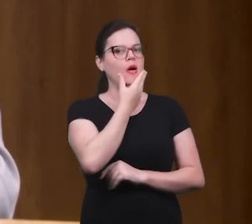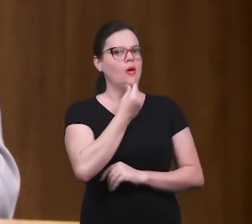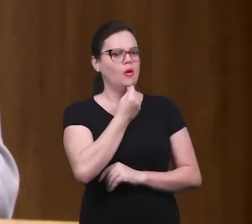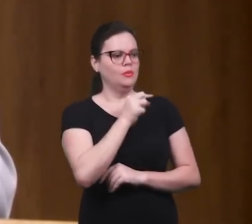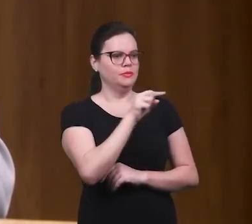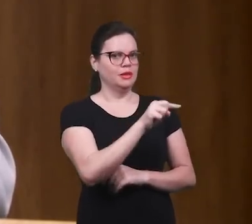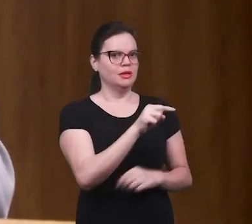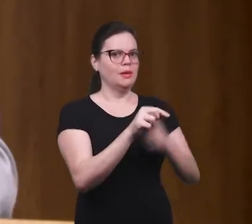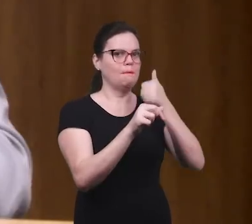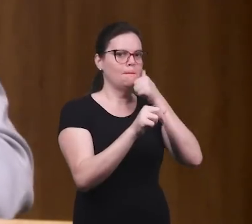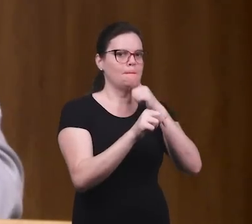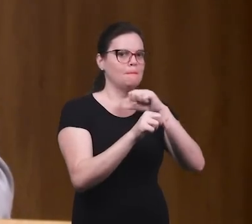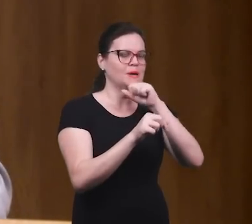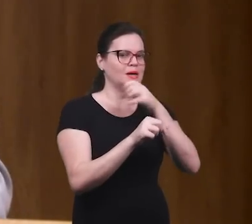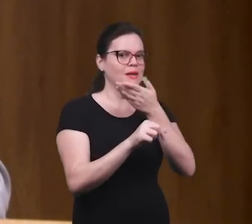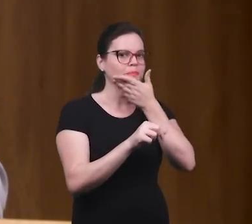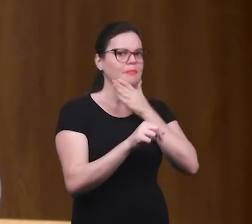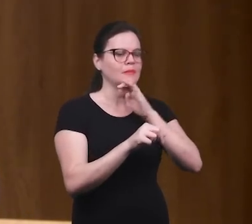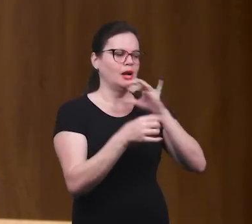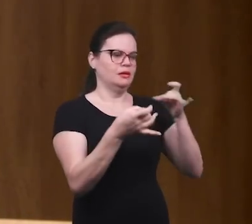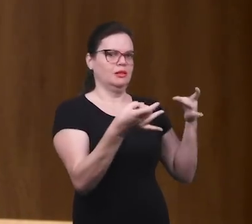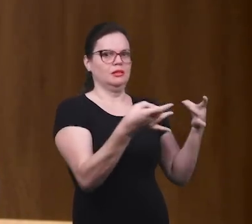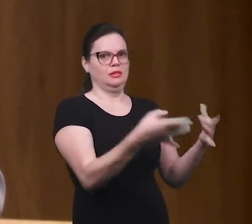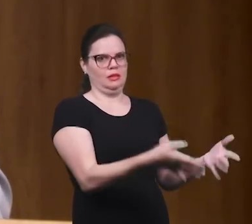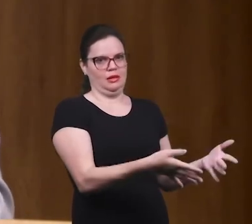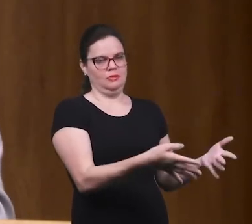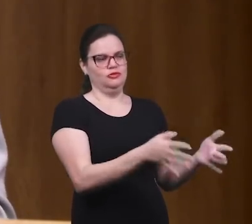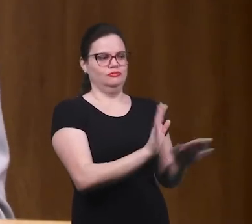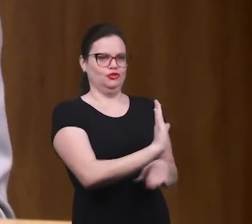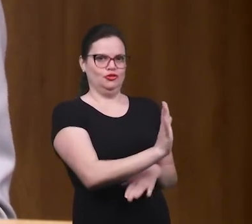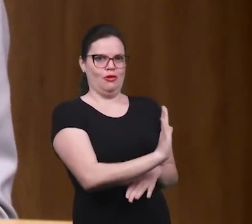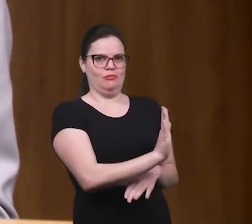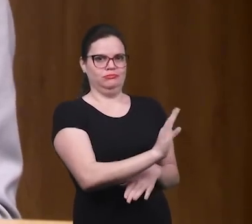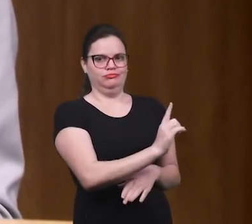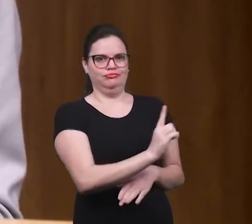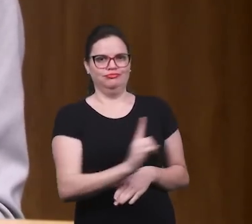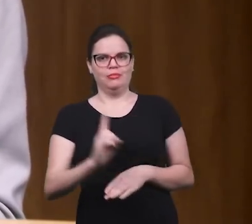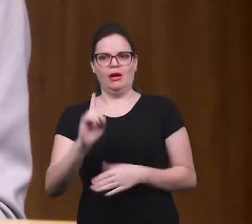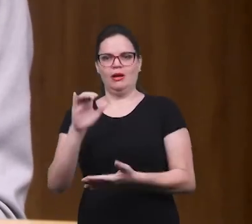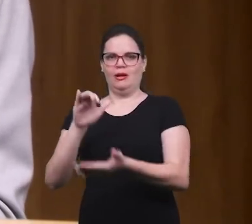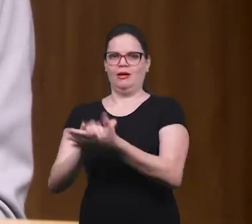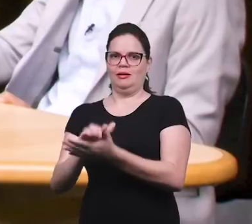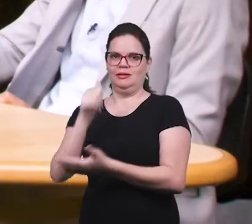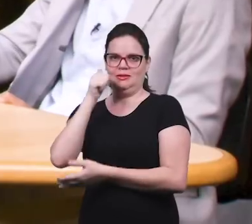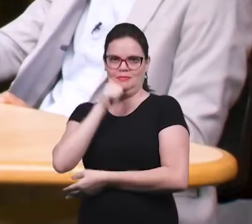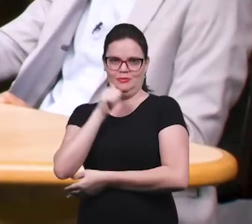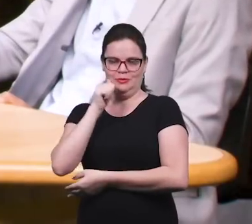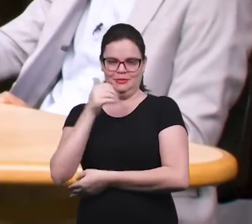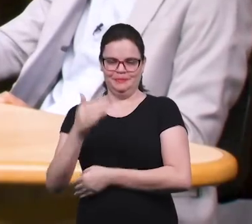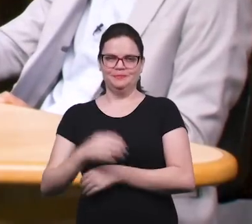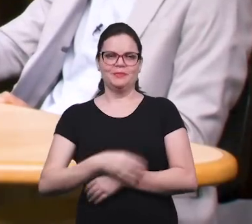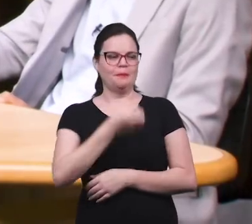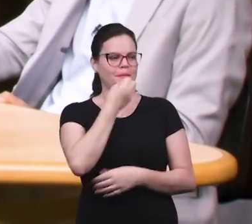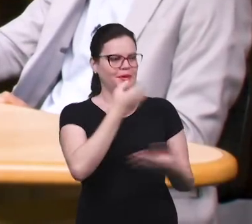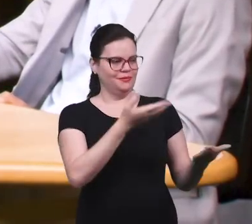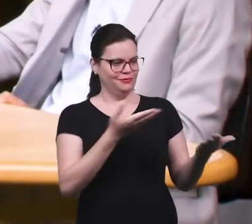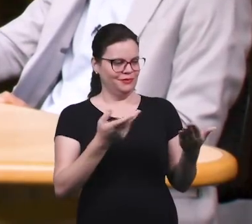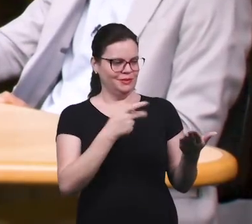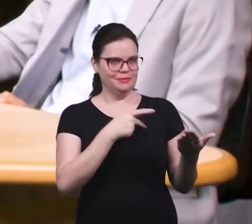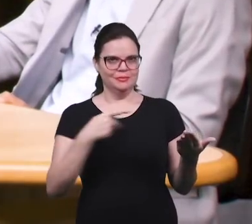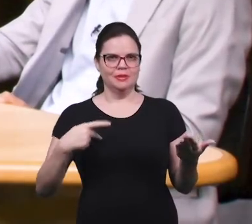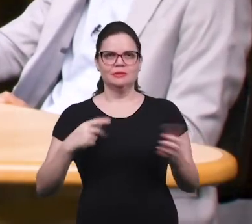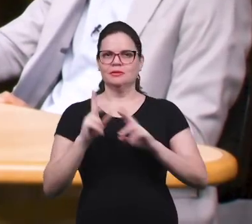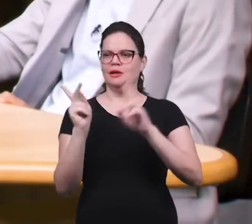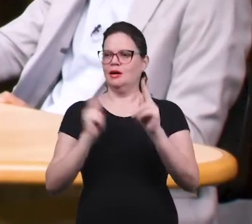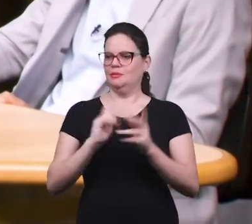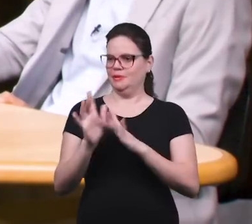pai e a sua mãe. Estão aqui conosco hoje o pastor Gedaí. Seja bem-vindo. A paz do Senhor, pastor Marcelo, a paz do